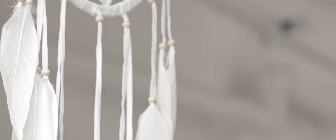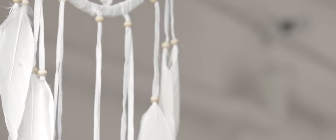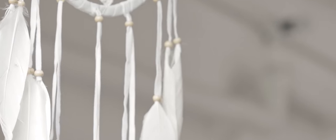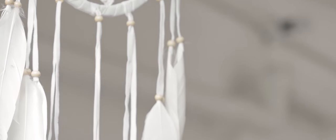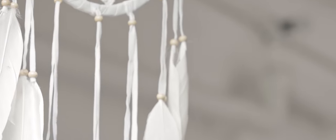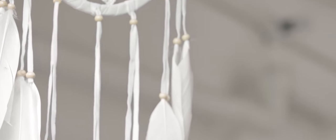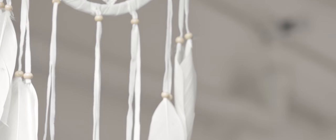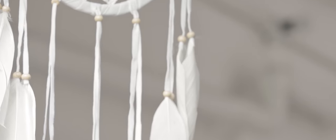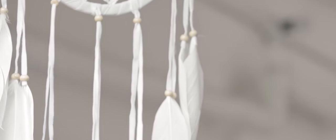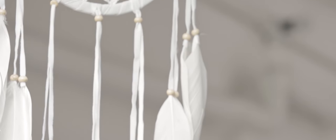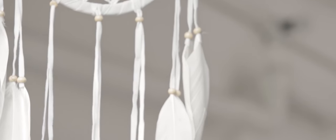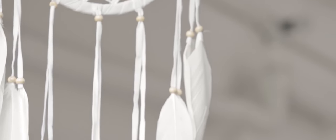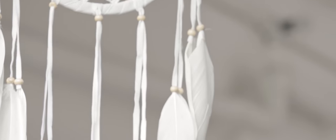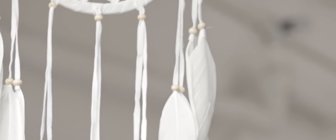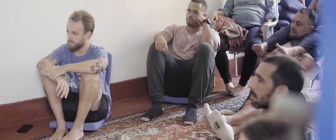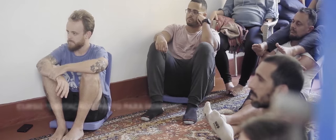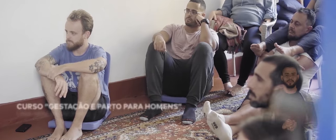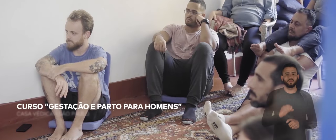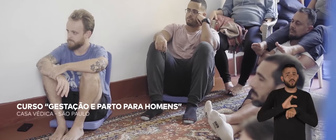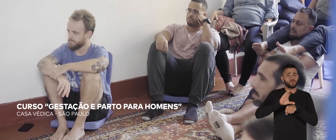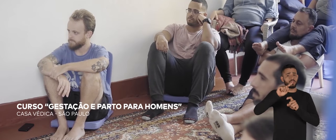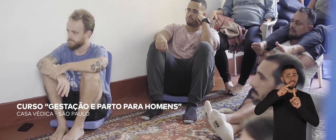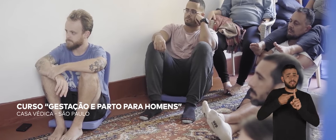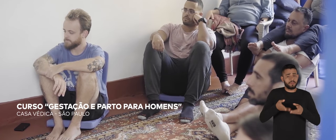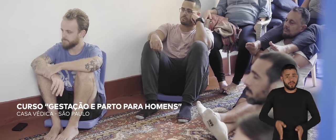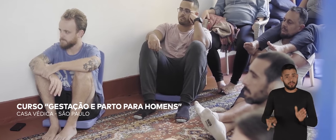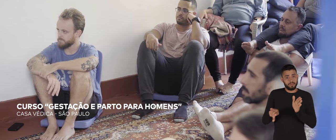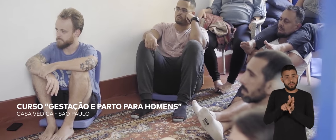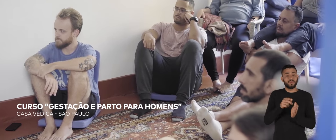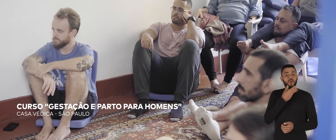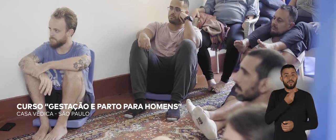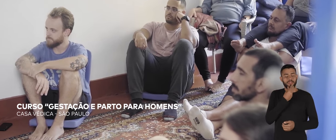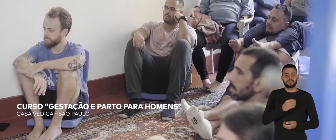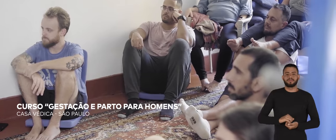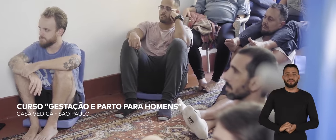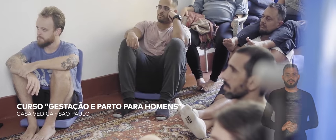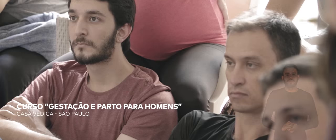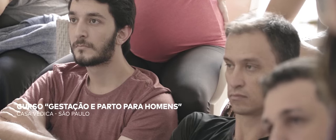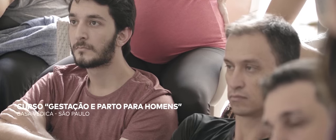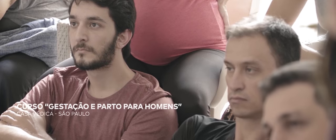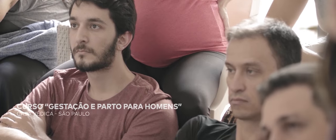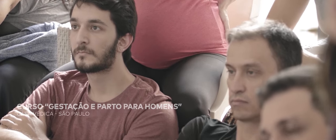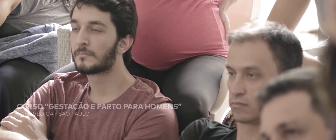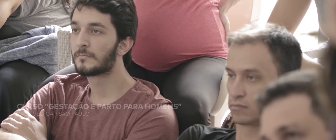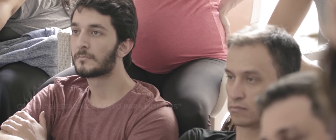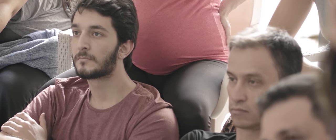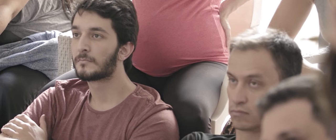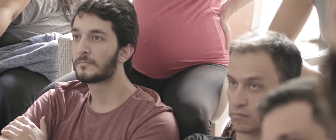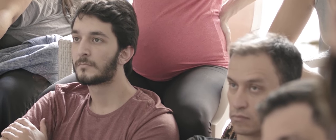Letreiro. Curso de Gestação e Parto para Homens. Casa Védica, São Paulo. Homens e mulheres grávidas participam do evento.